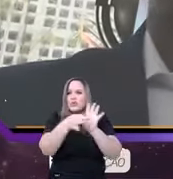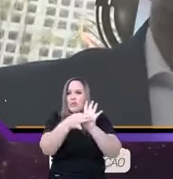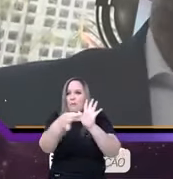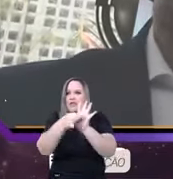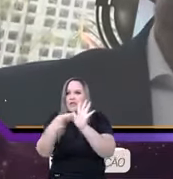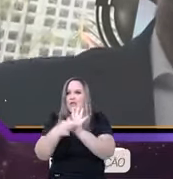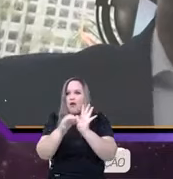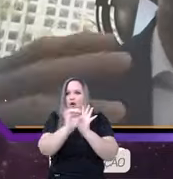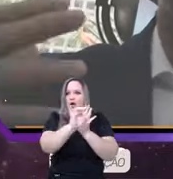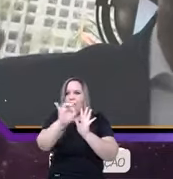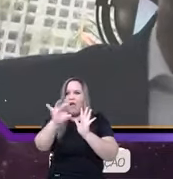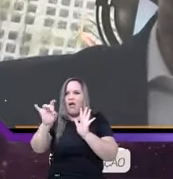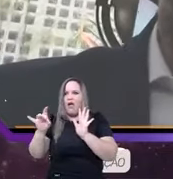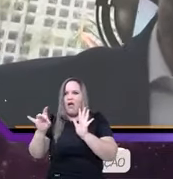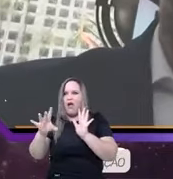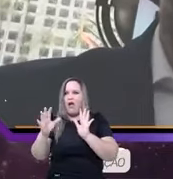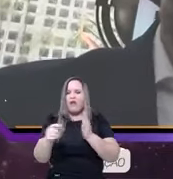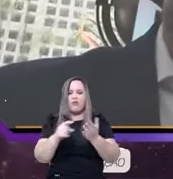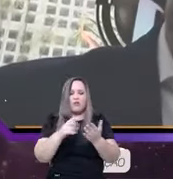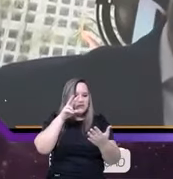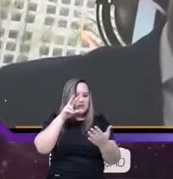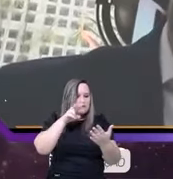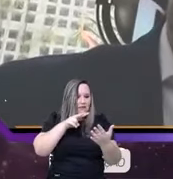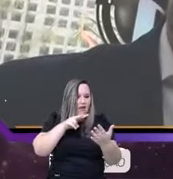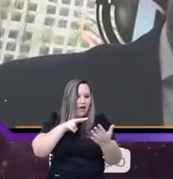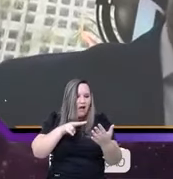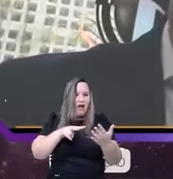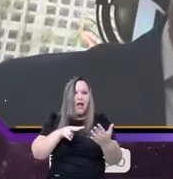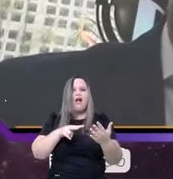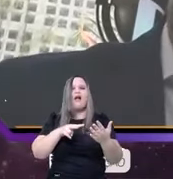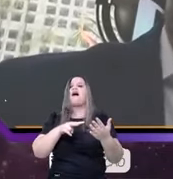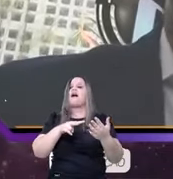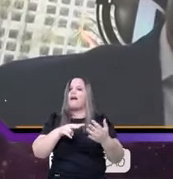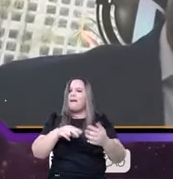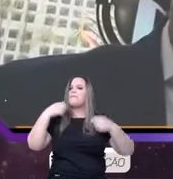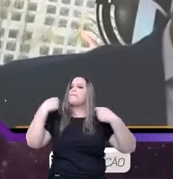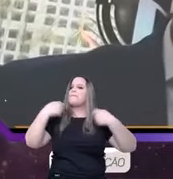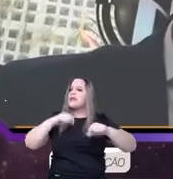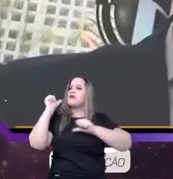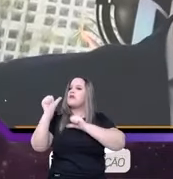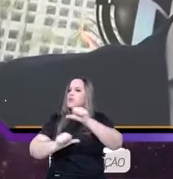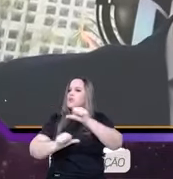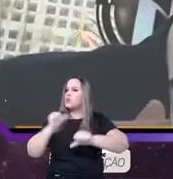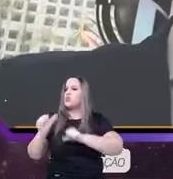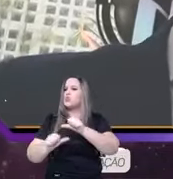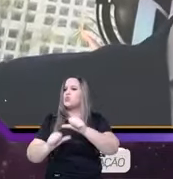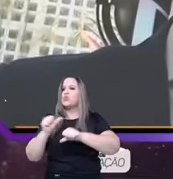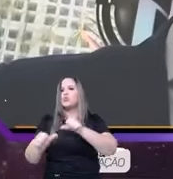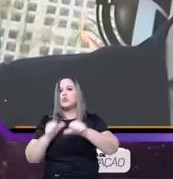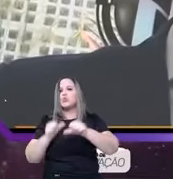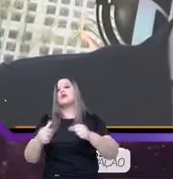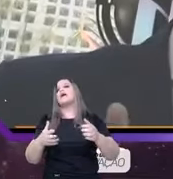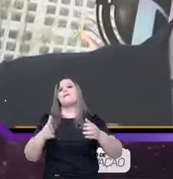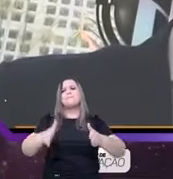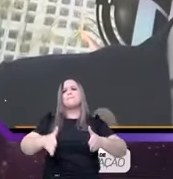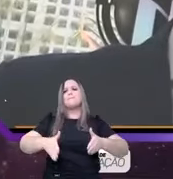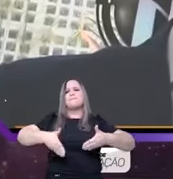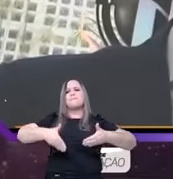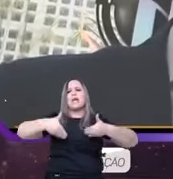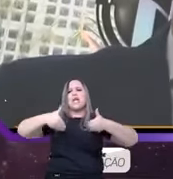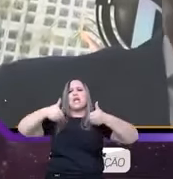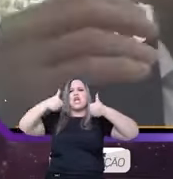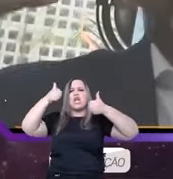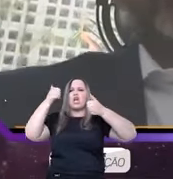testá-las, verificar o que a gente pode implementar, melhorar o poder judiciário, melhorar a